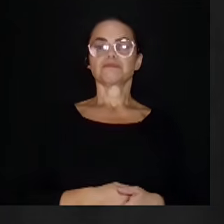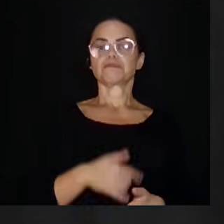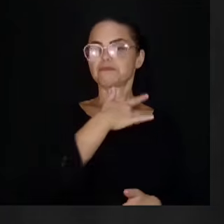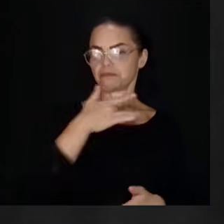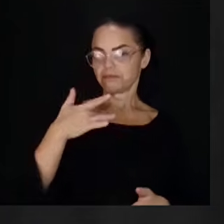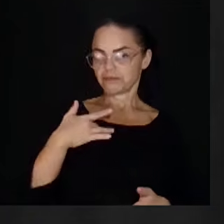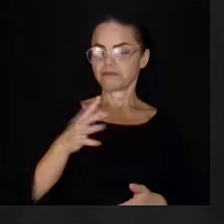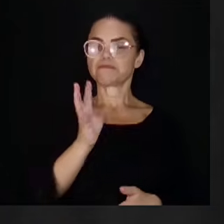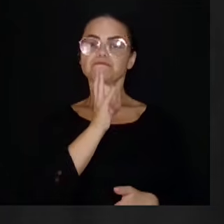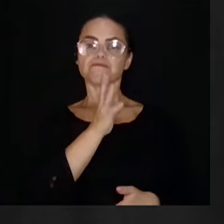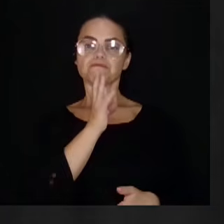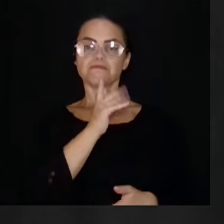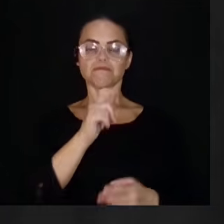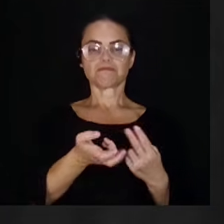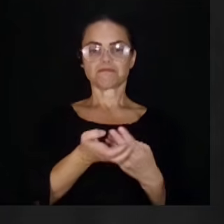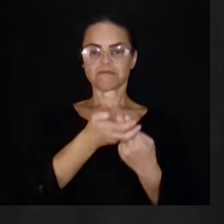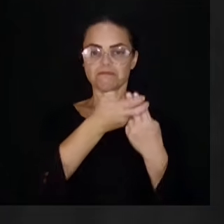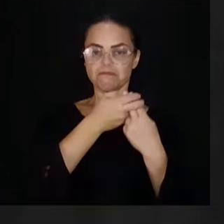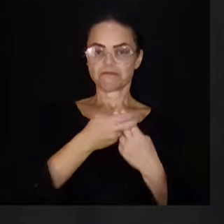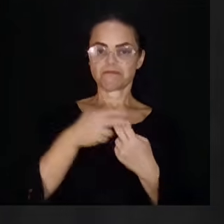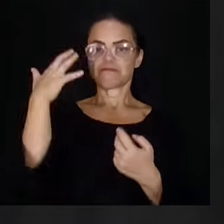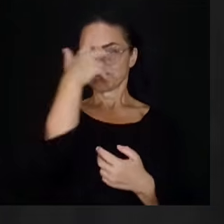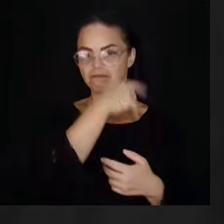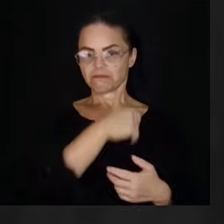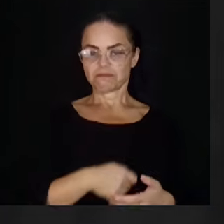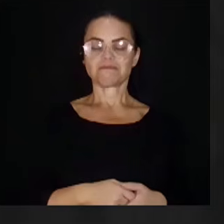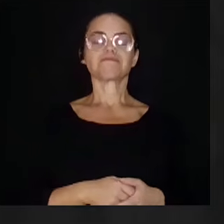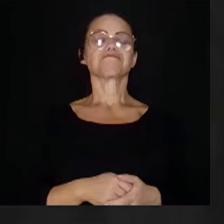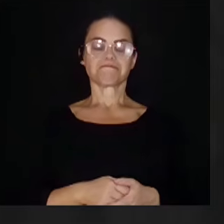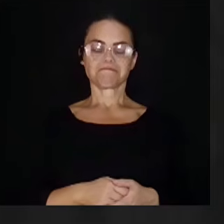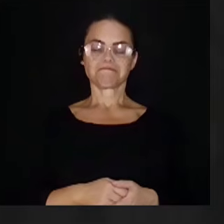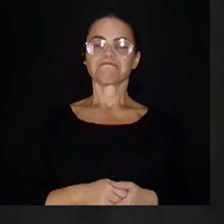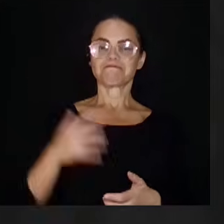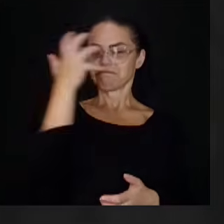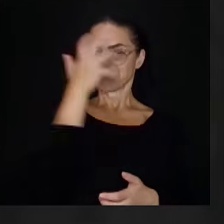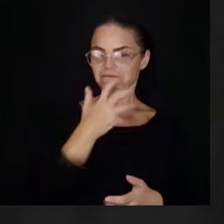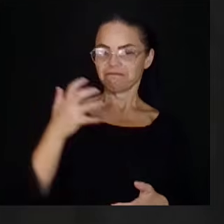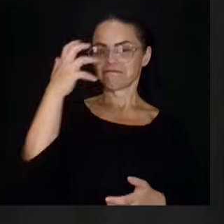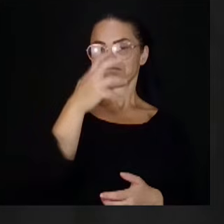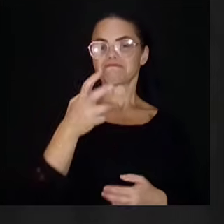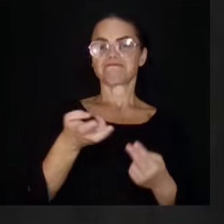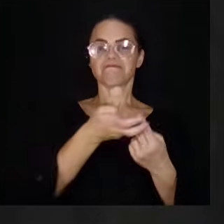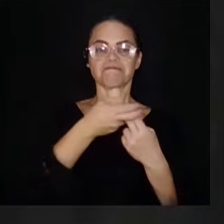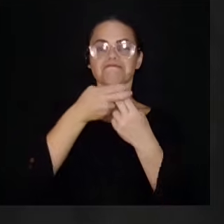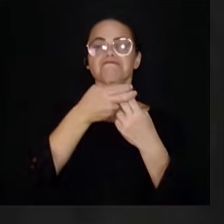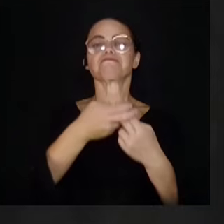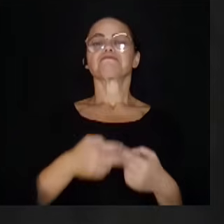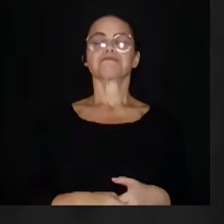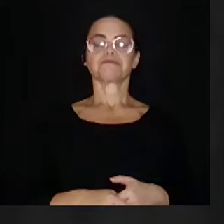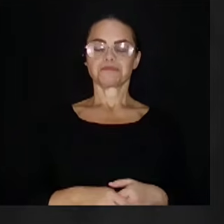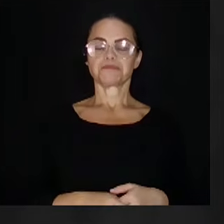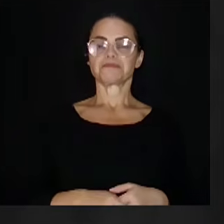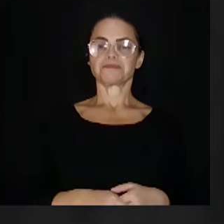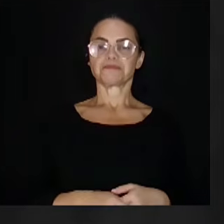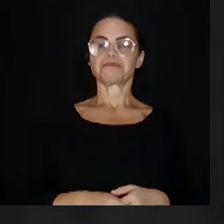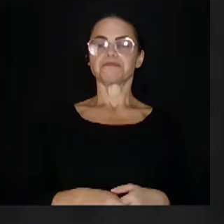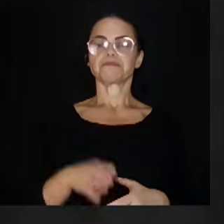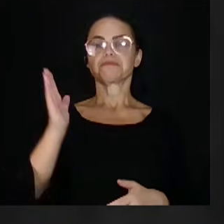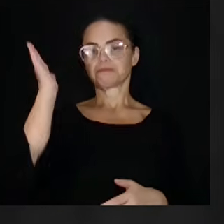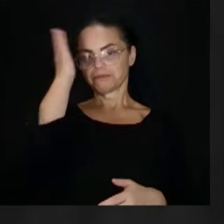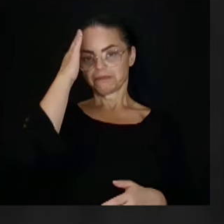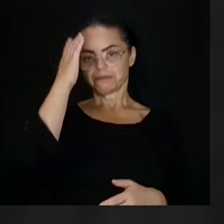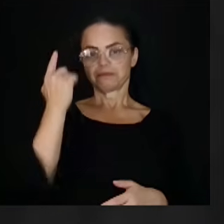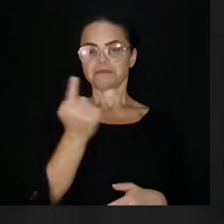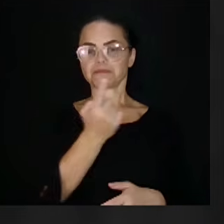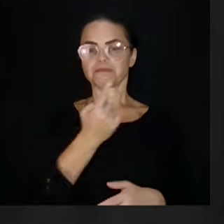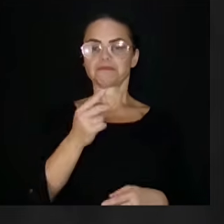SUS. O SUS é lindo, eu sou apaixonada pelo SUS e entender que nós estamos cuidando de